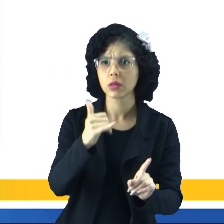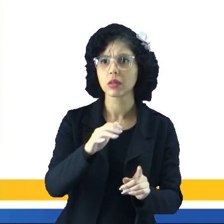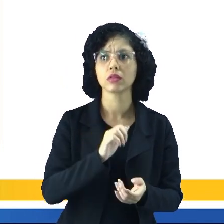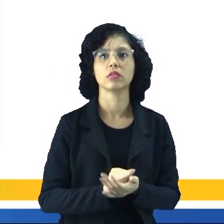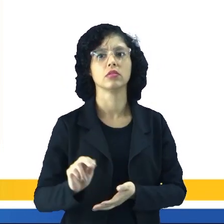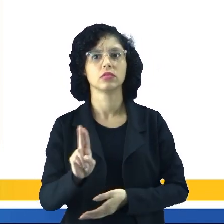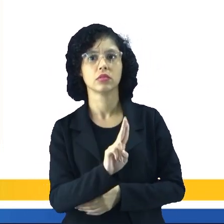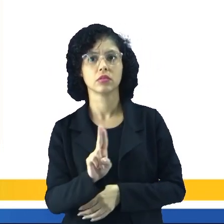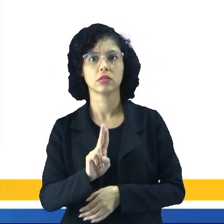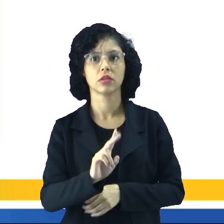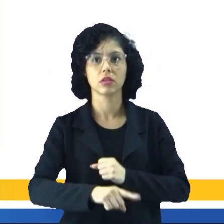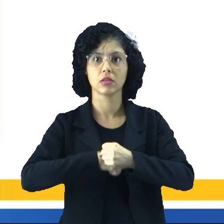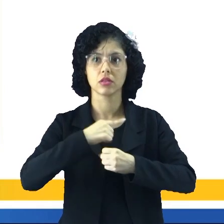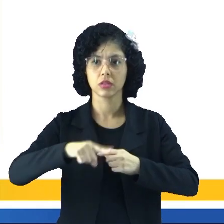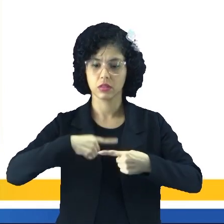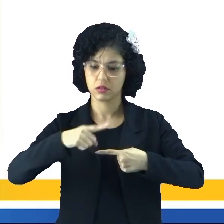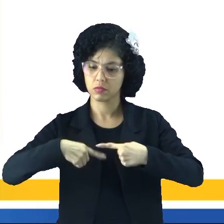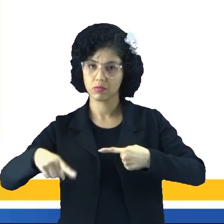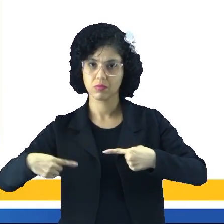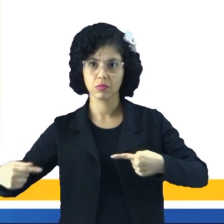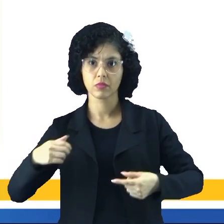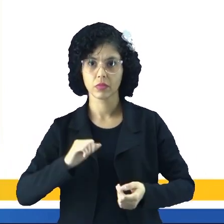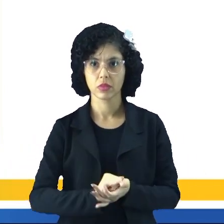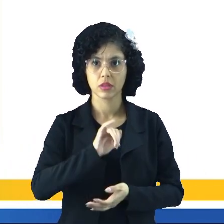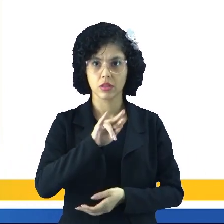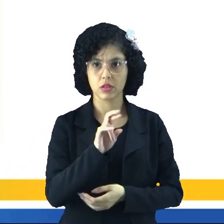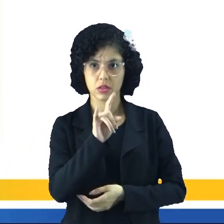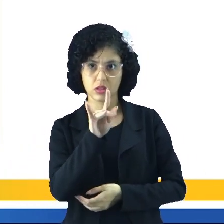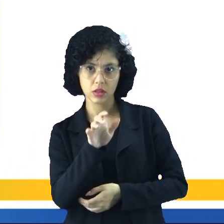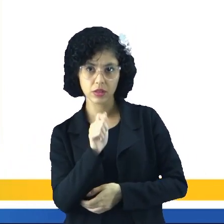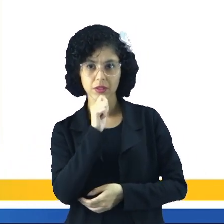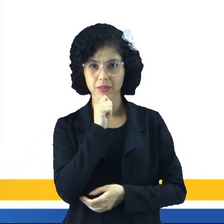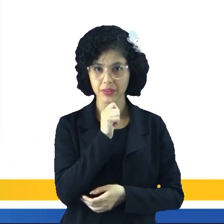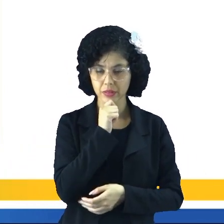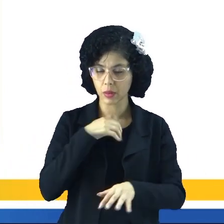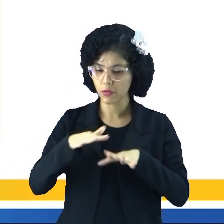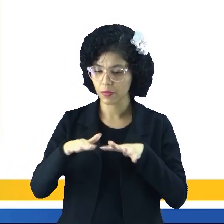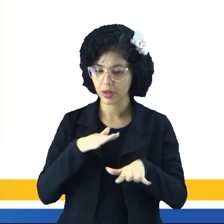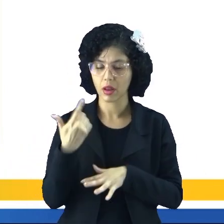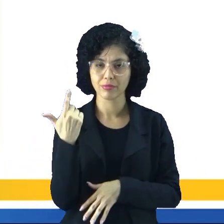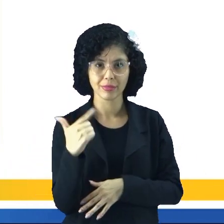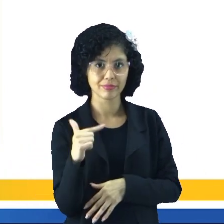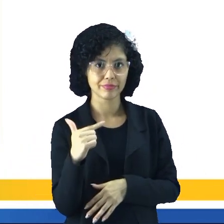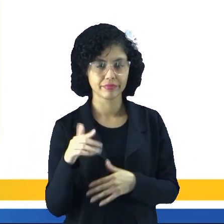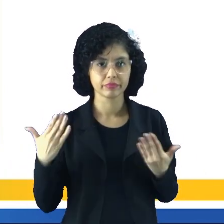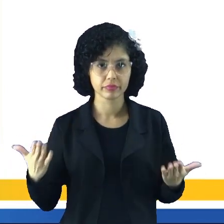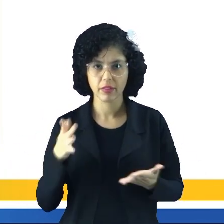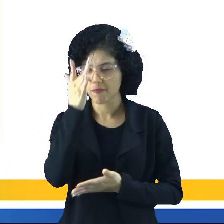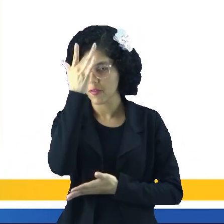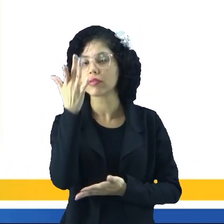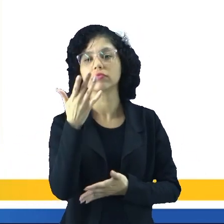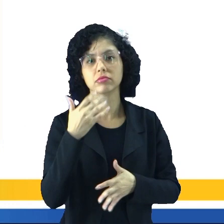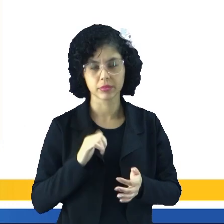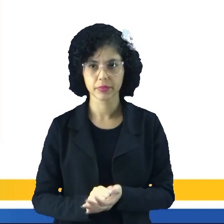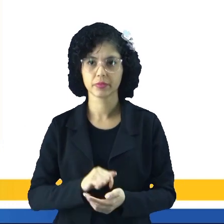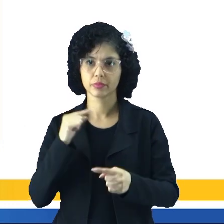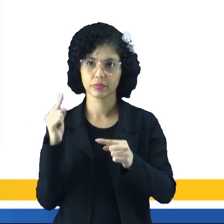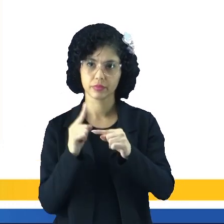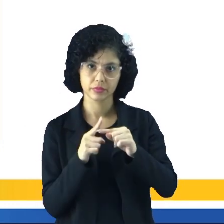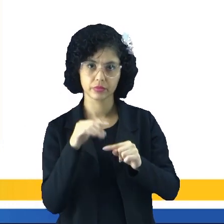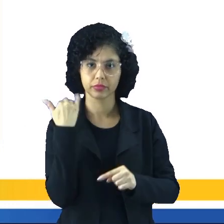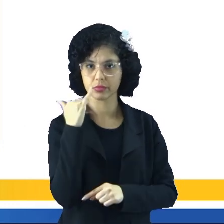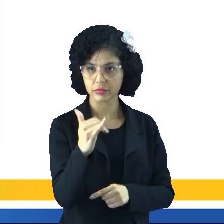de isolantes, porque eles não permitem a movimentação de forma fácil das cargas